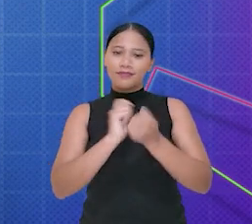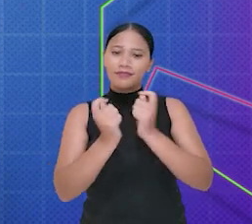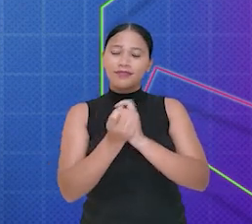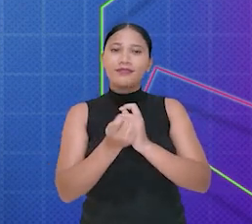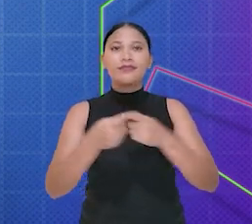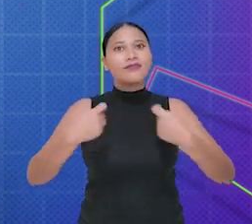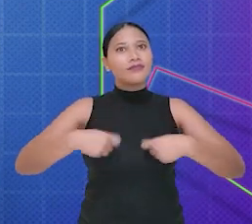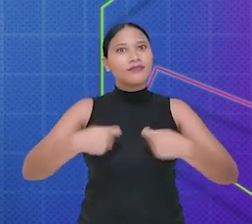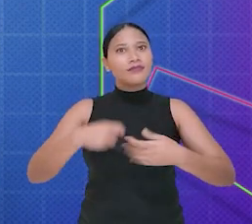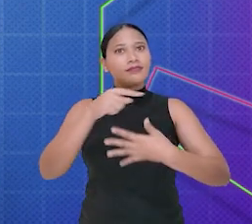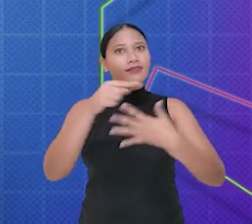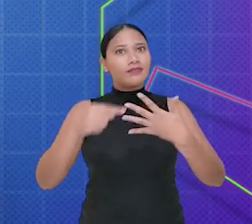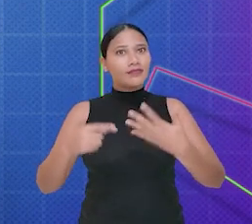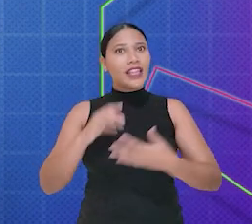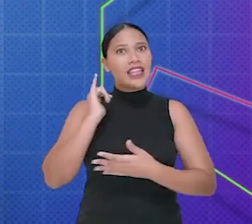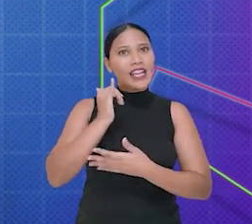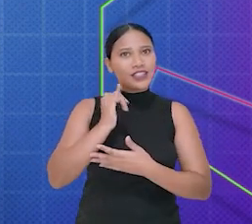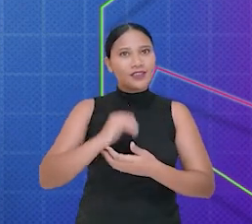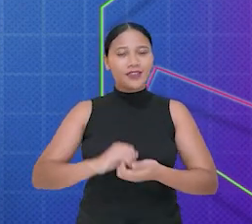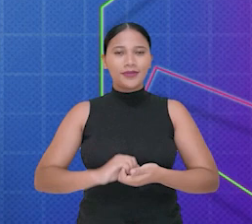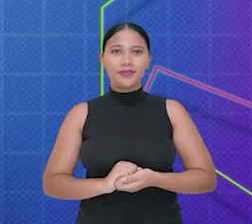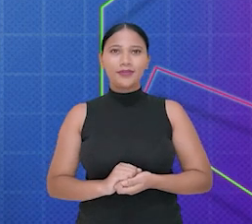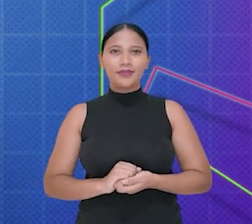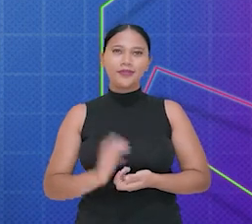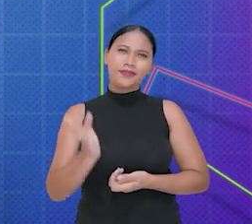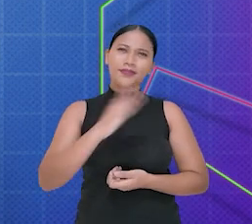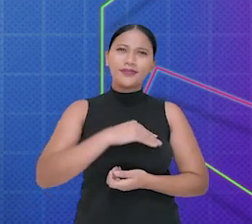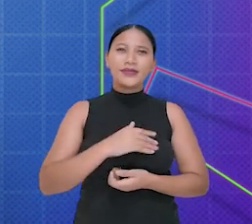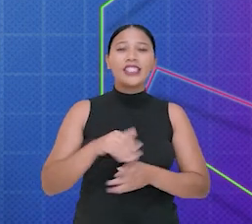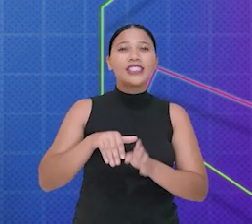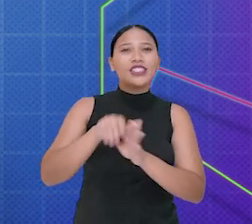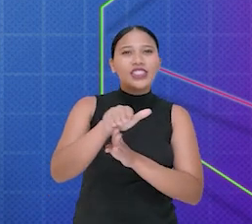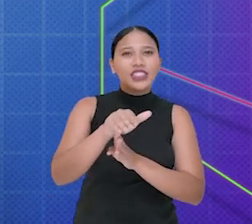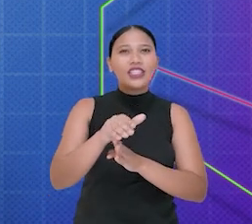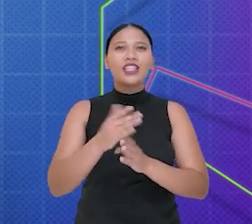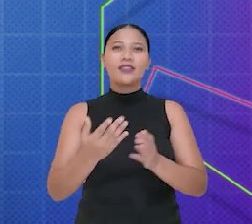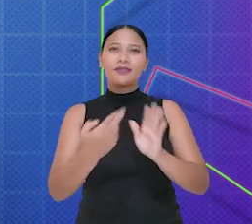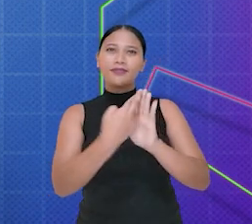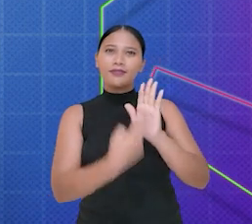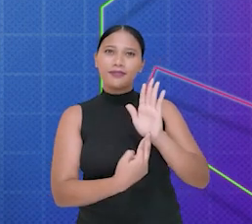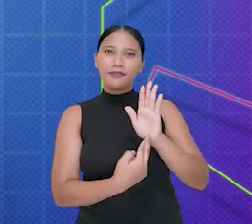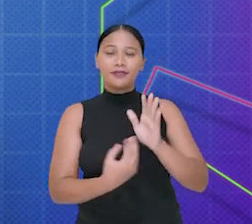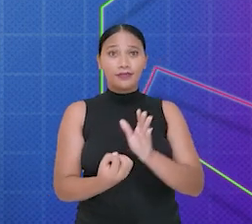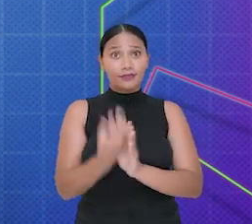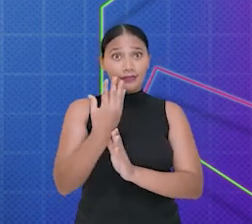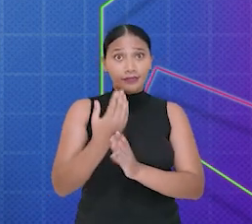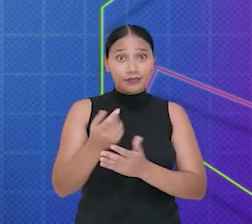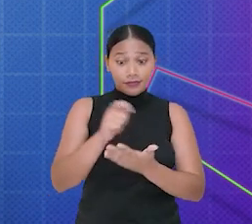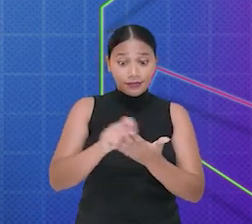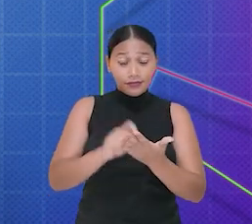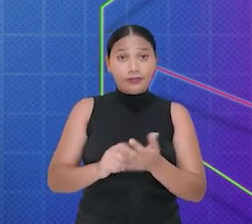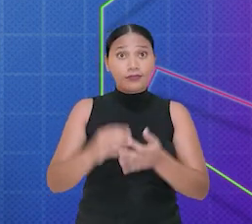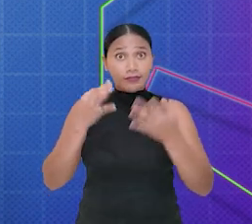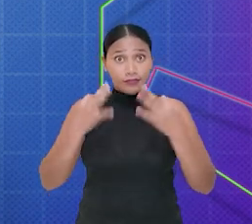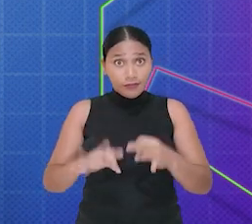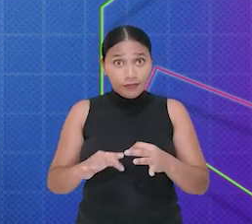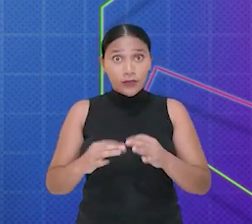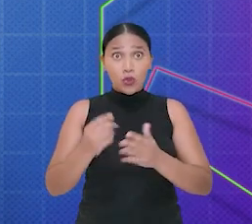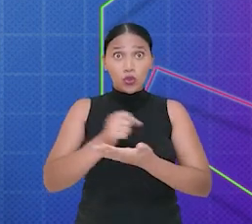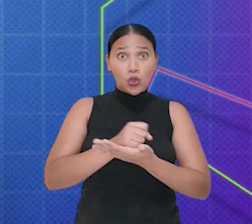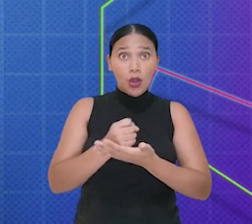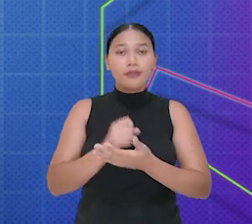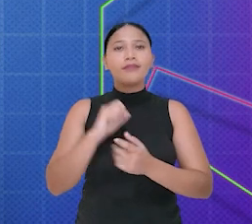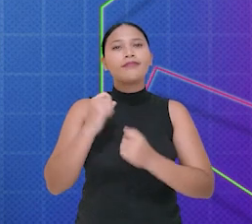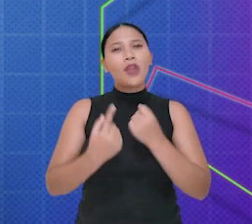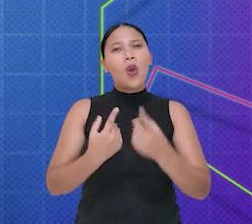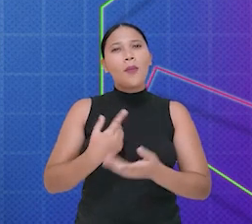ser moldada de acordo com as necessidades da narrativa. Vamos para dicas e orientações para o roteiro. Para escrever um roteiro efetivo para